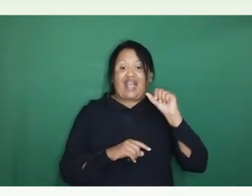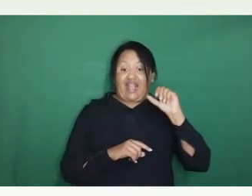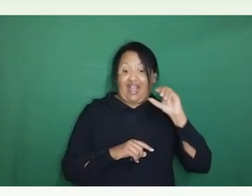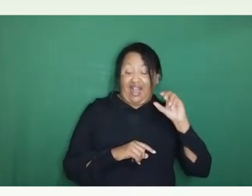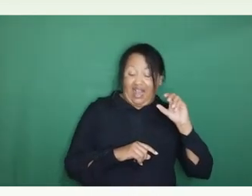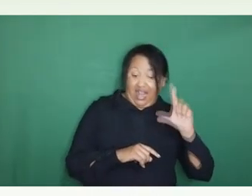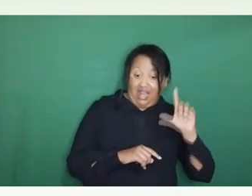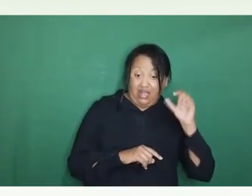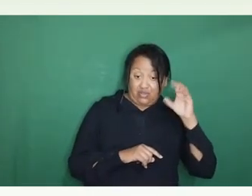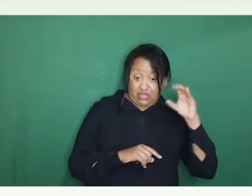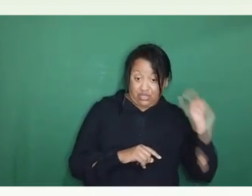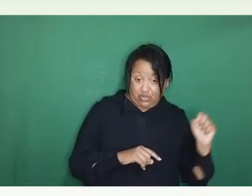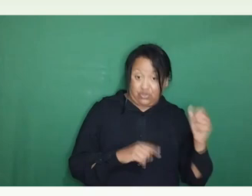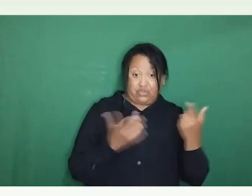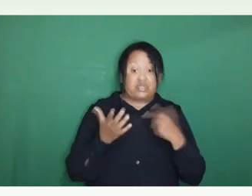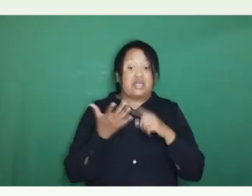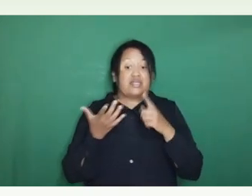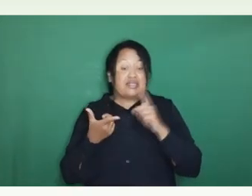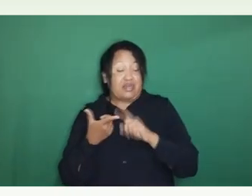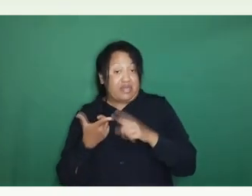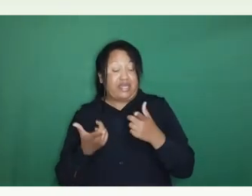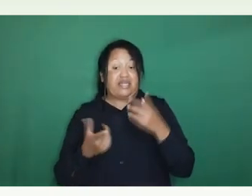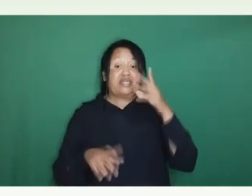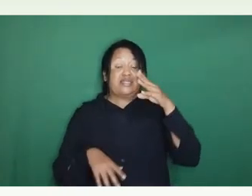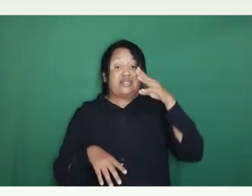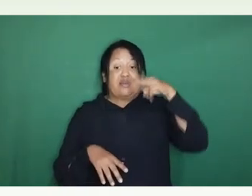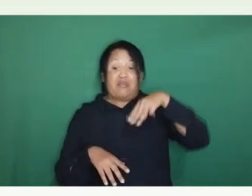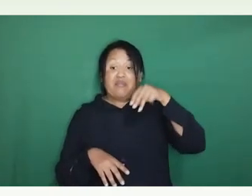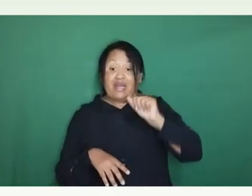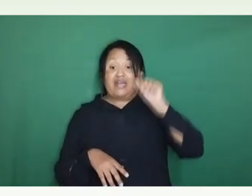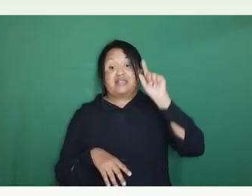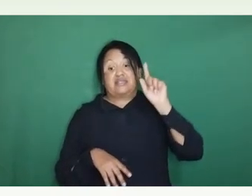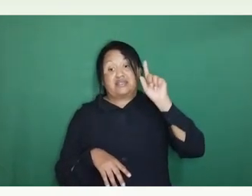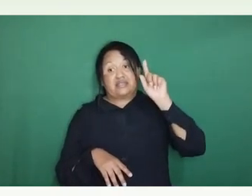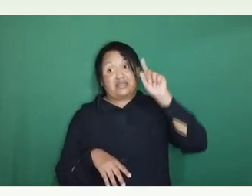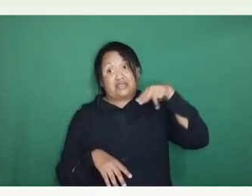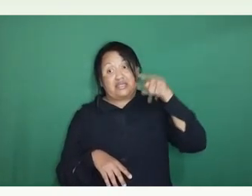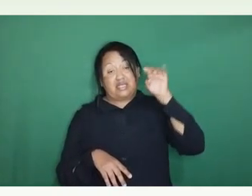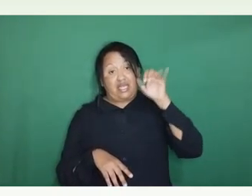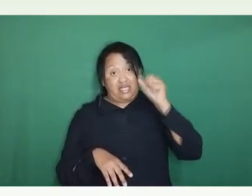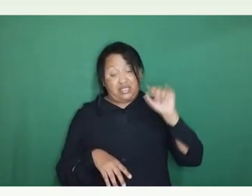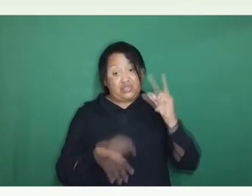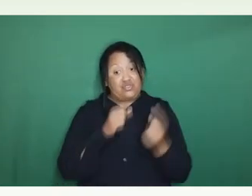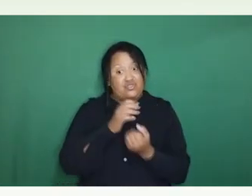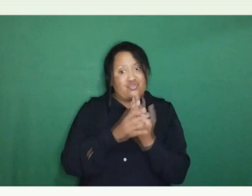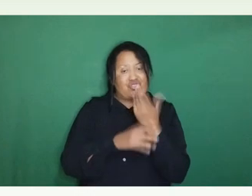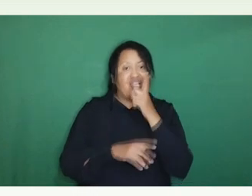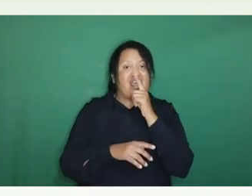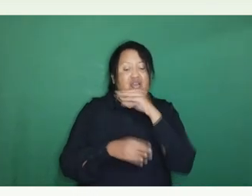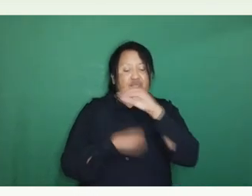magnésio eles reagem com a água formando seus respectivos cátions